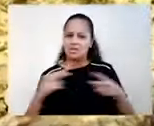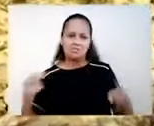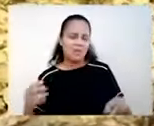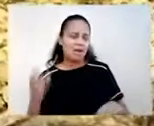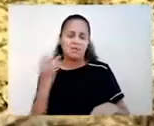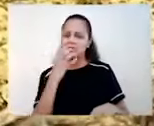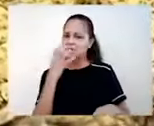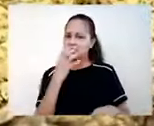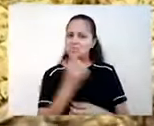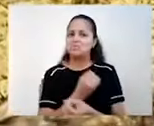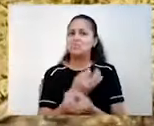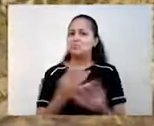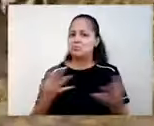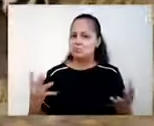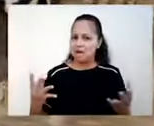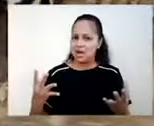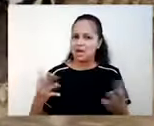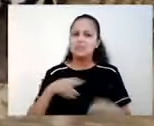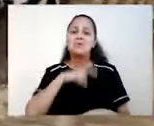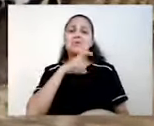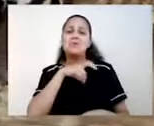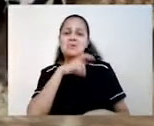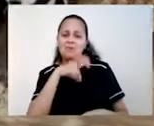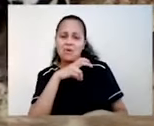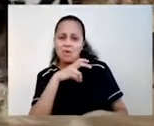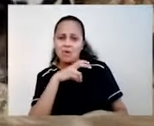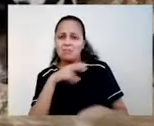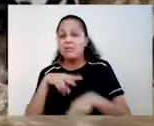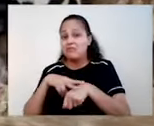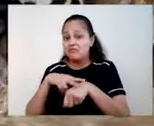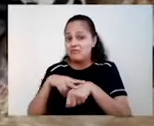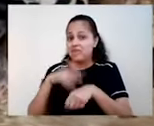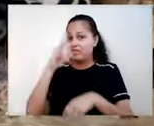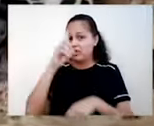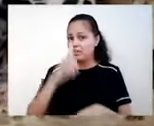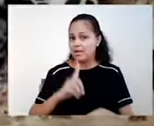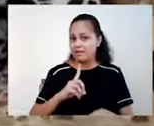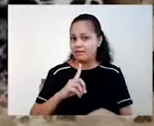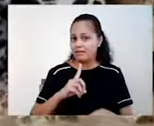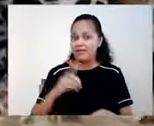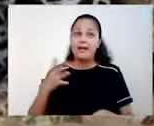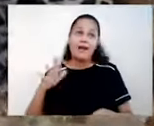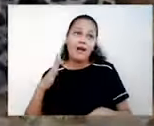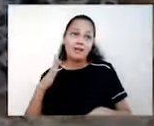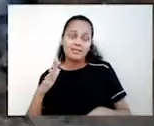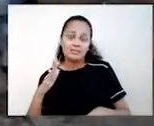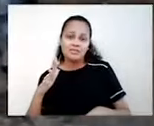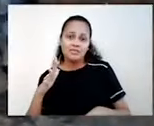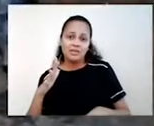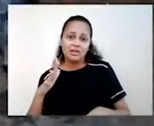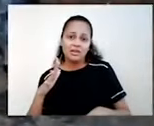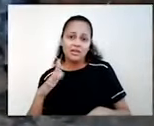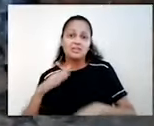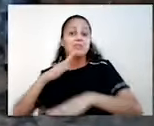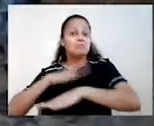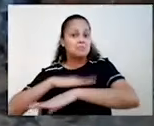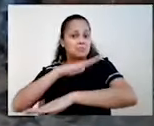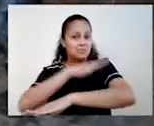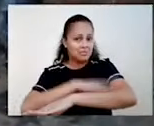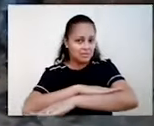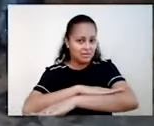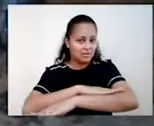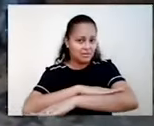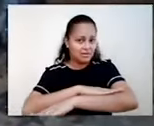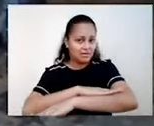queixadas, cachorros do mato e às vezes até sucuris verdes e sucuris amarelas. Eventualmente capturam pequenos animais, como